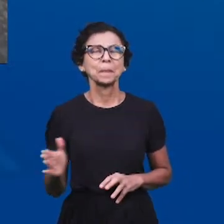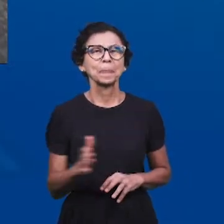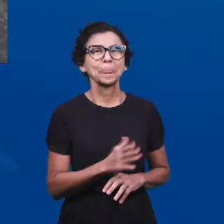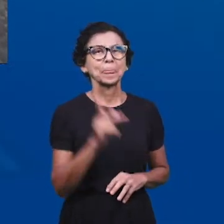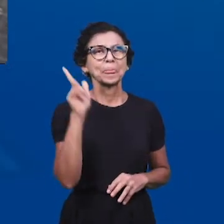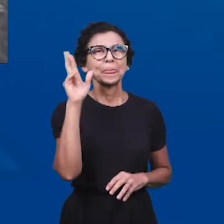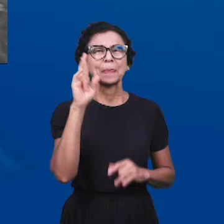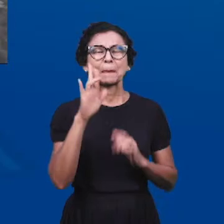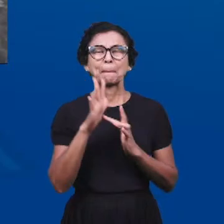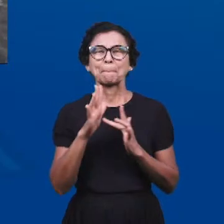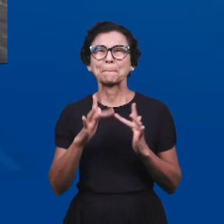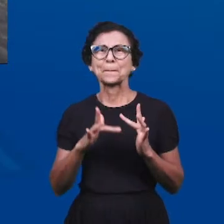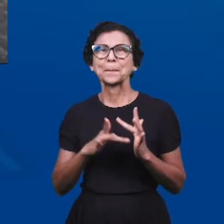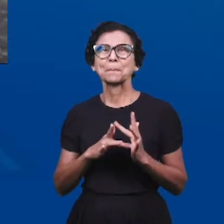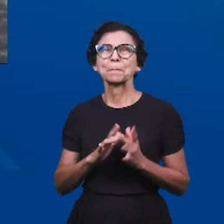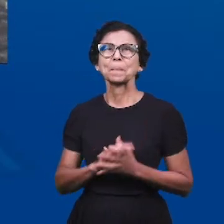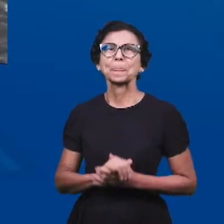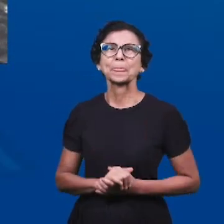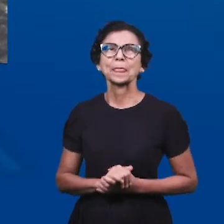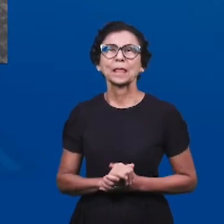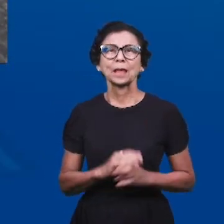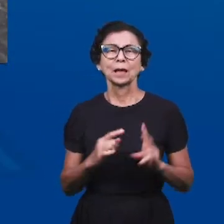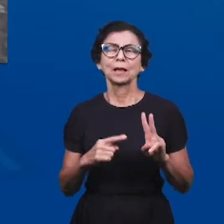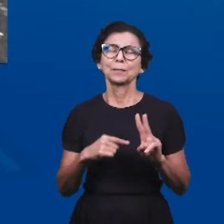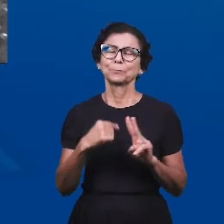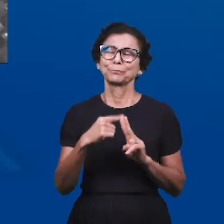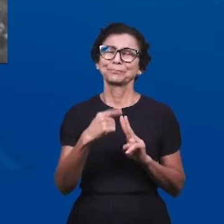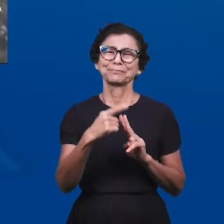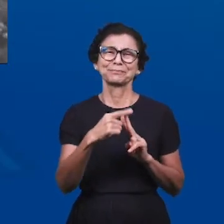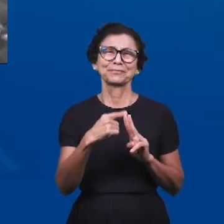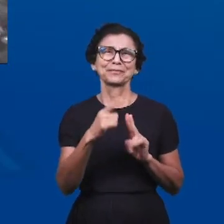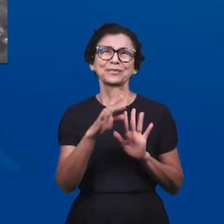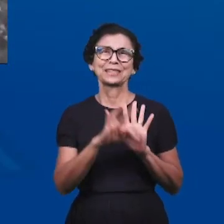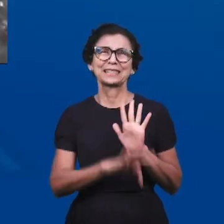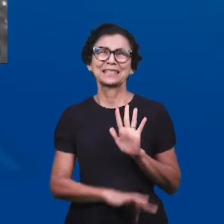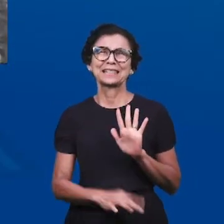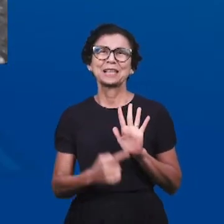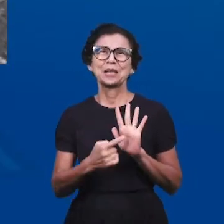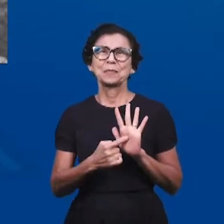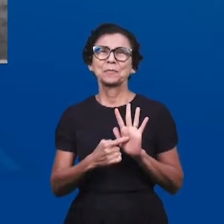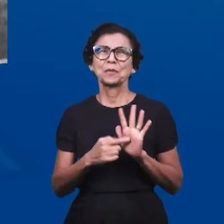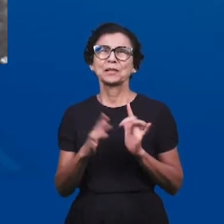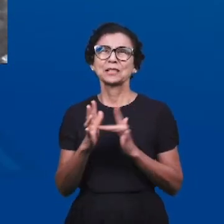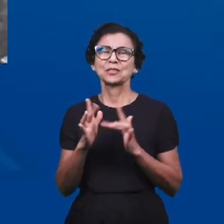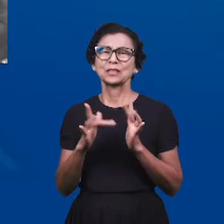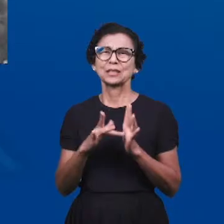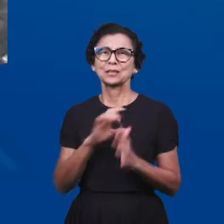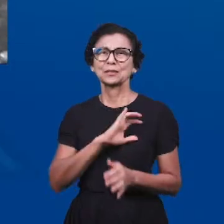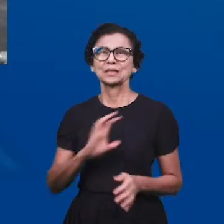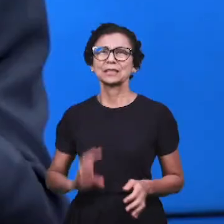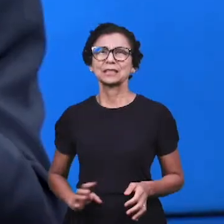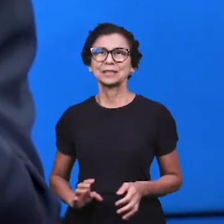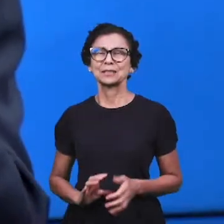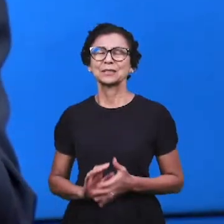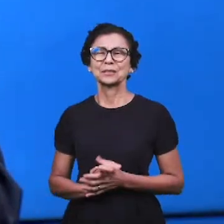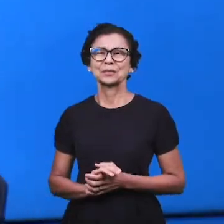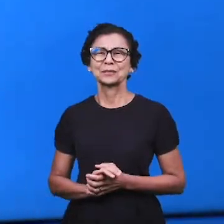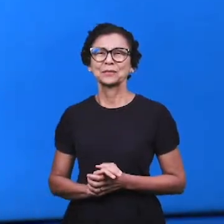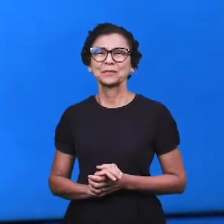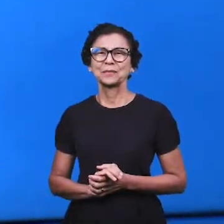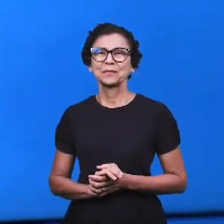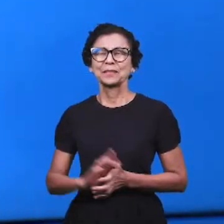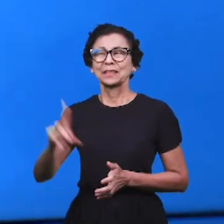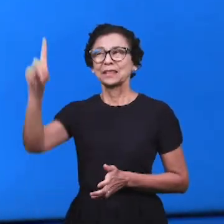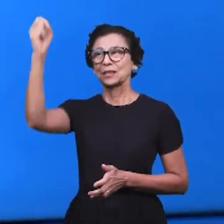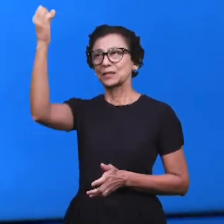paz do Senhor Jesus, e ambos os textos da revelação de Jesus Cristo vem de Deus. Amém. Amém, Lara. Muito